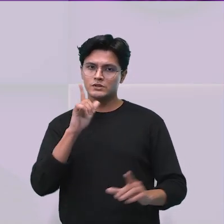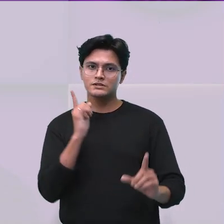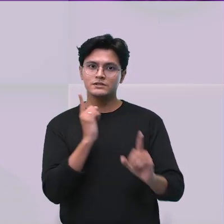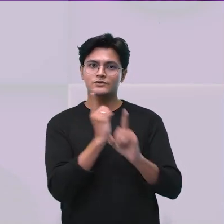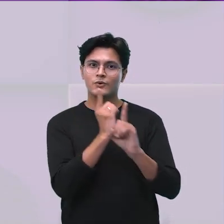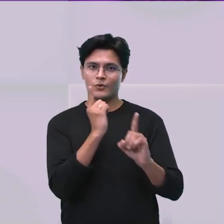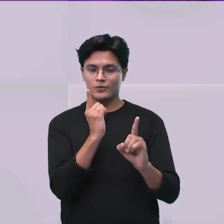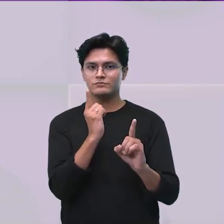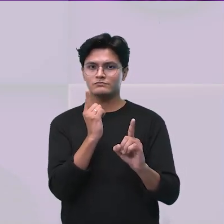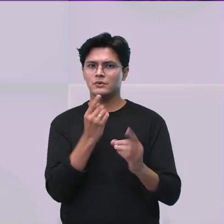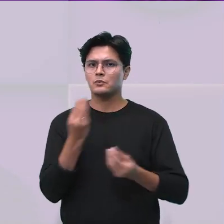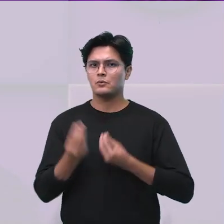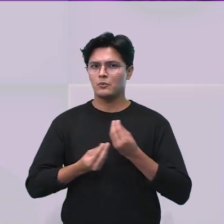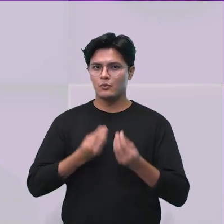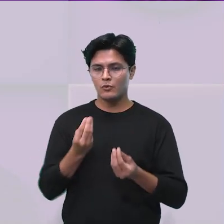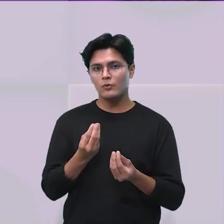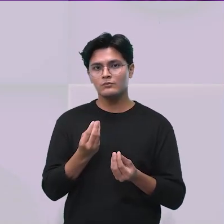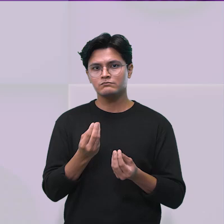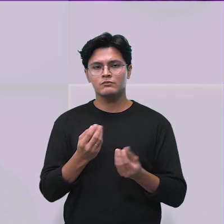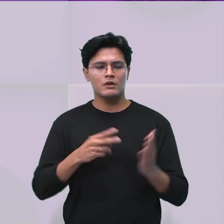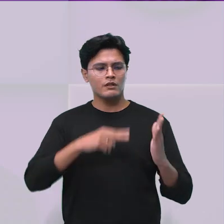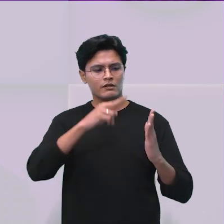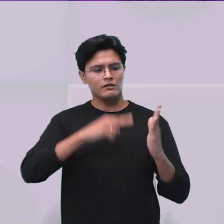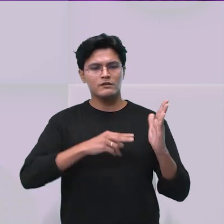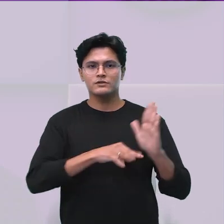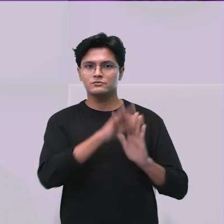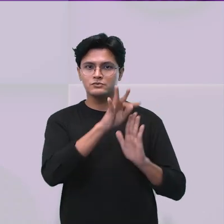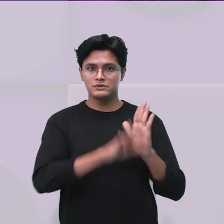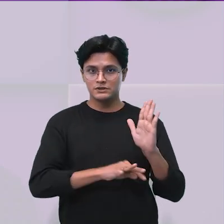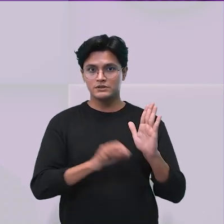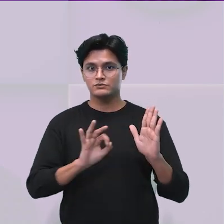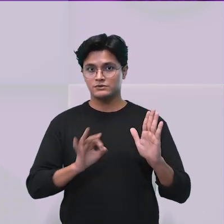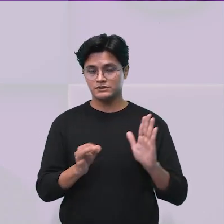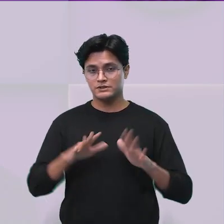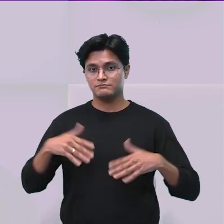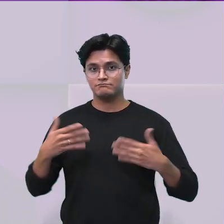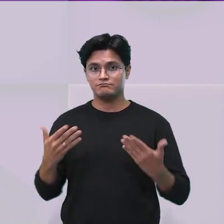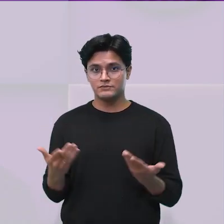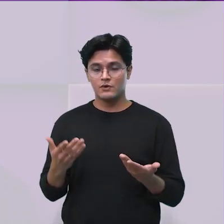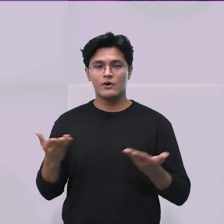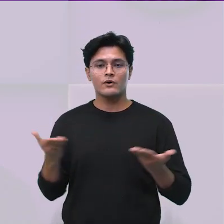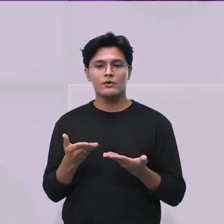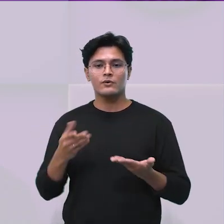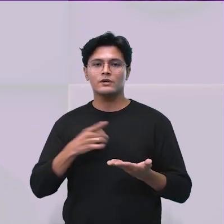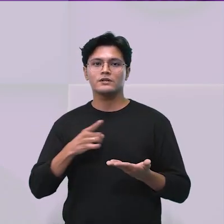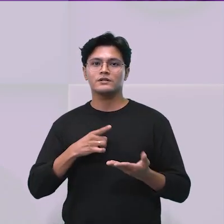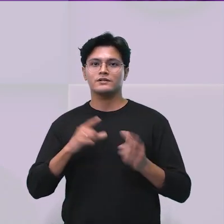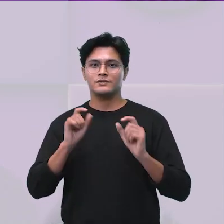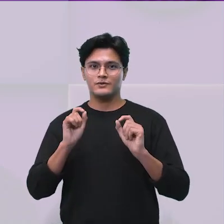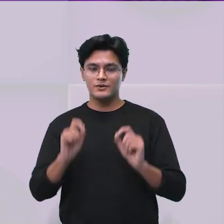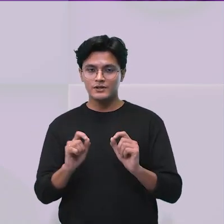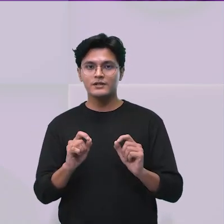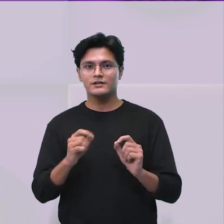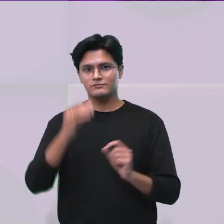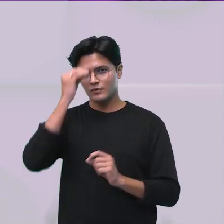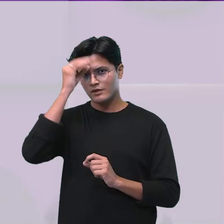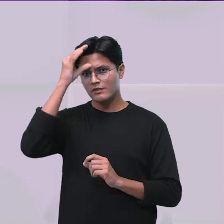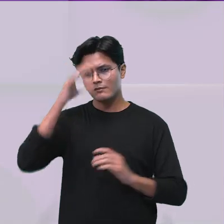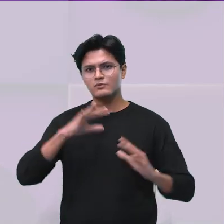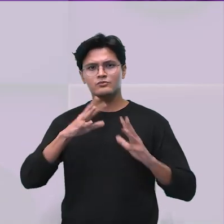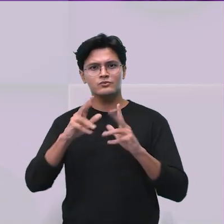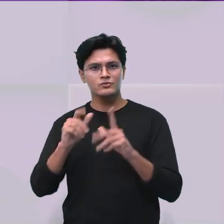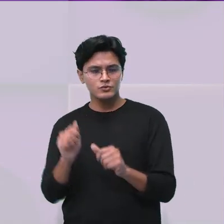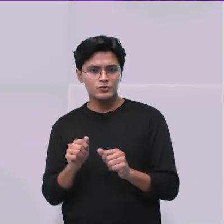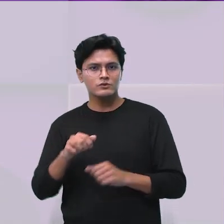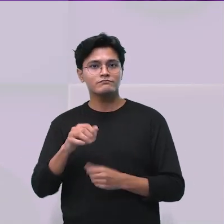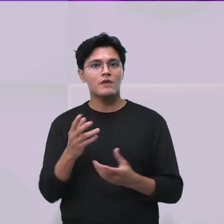partir do enunciado ali do problema, tá? Então a gente vai trazer todo esse conhecimento agora para dentro da geometria e ver como que a